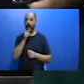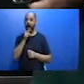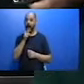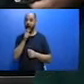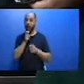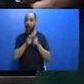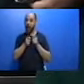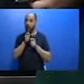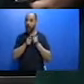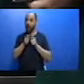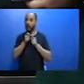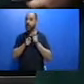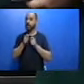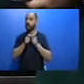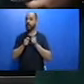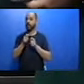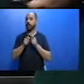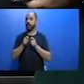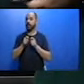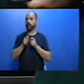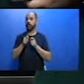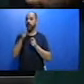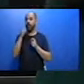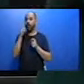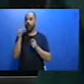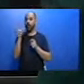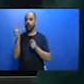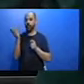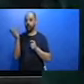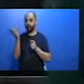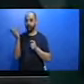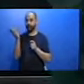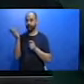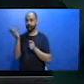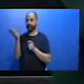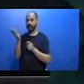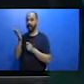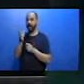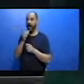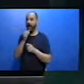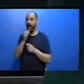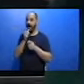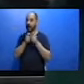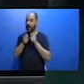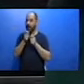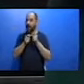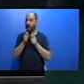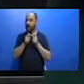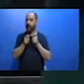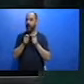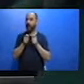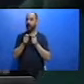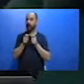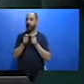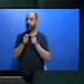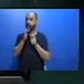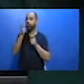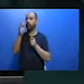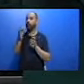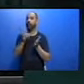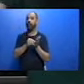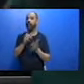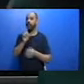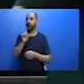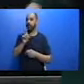água economizar para não faltar eu não preciso nem ler o restante eu já entendi a ideia